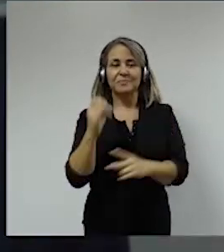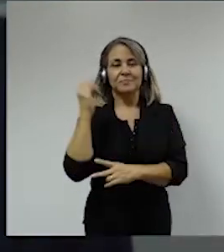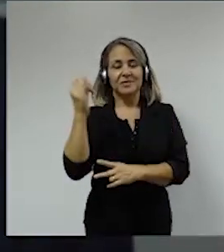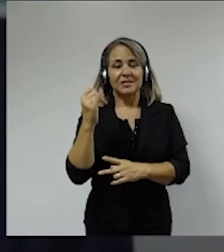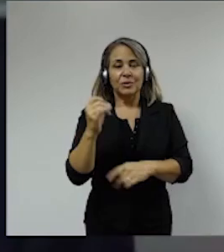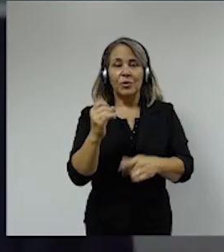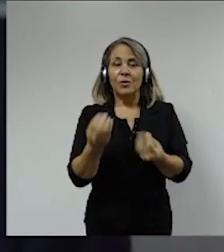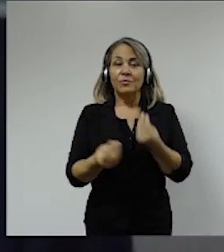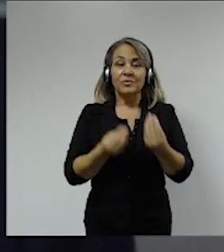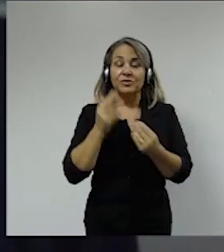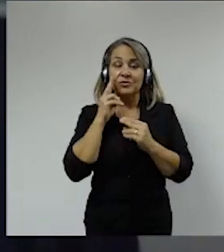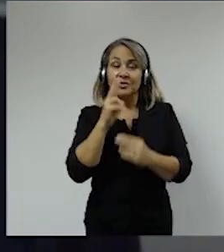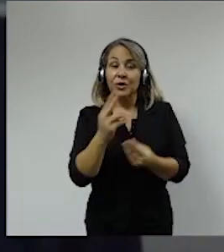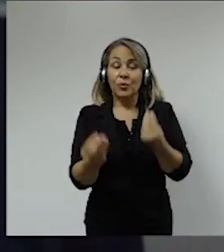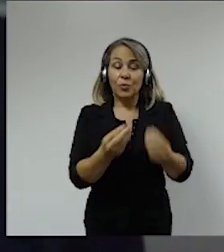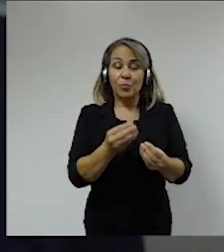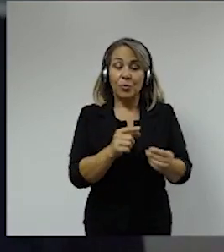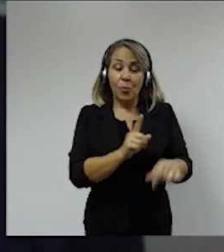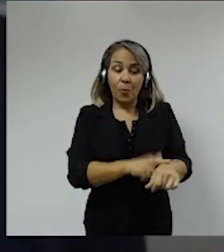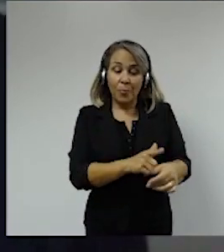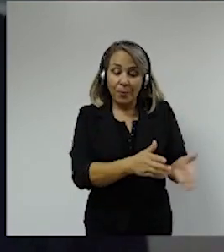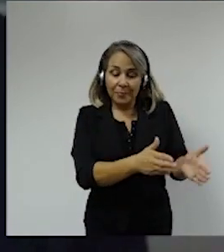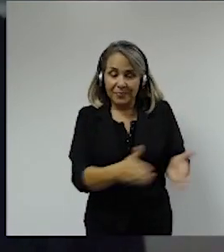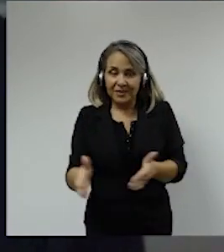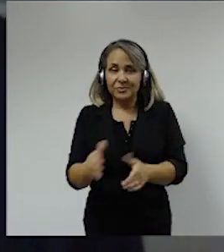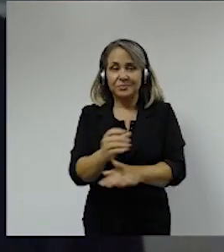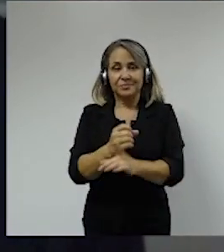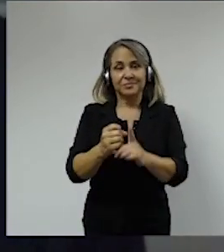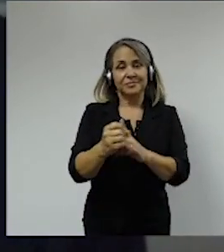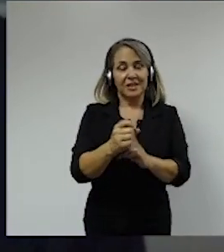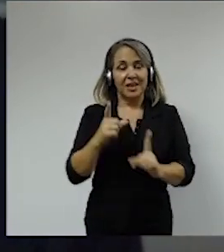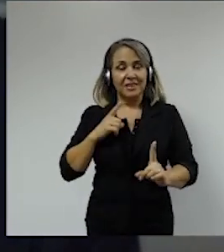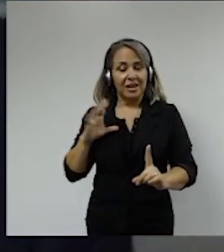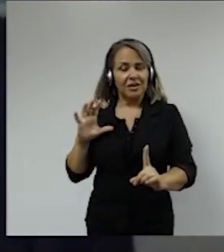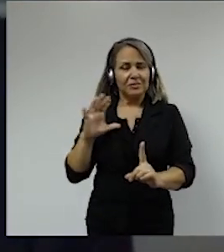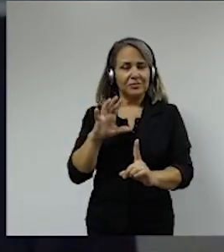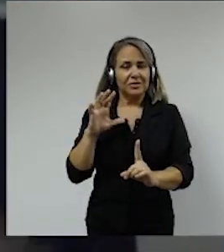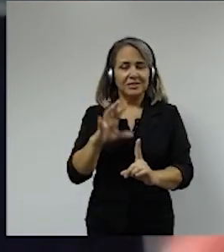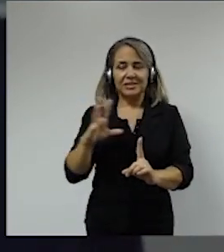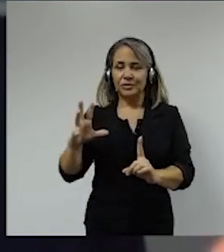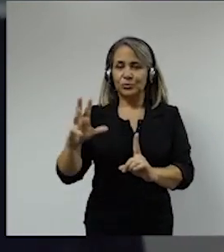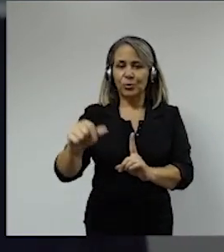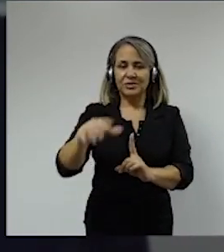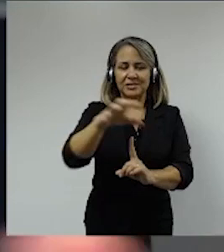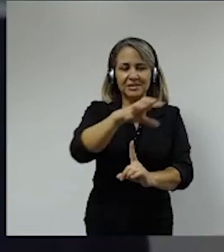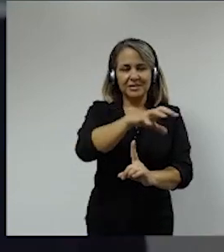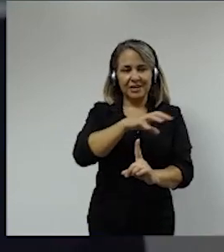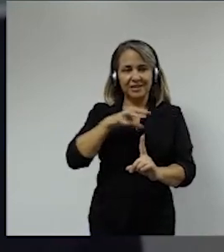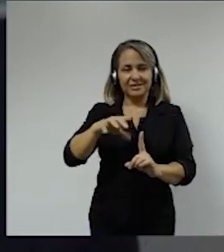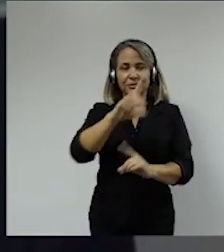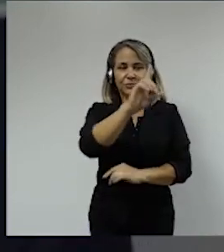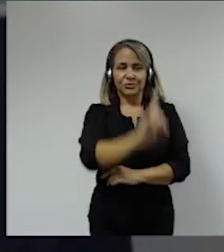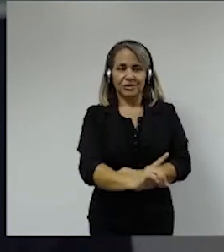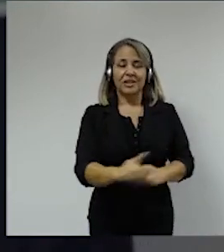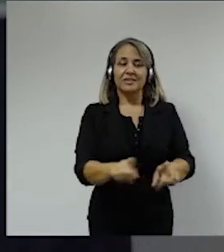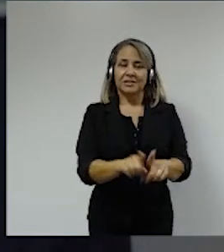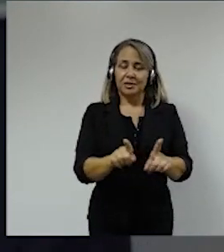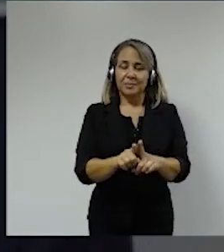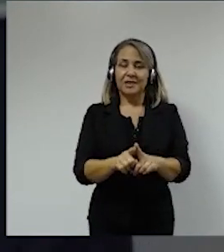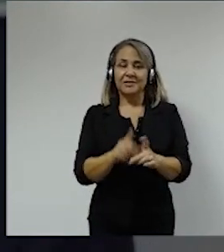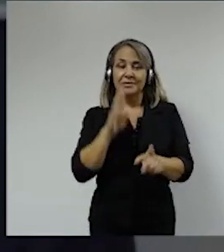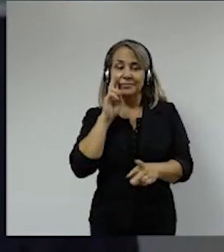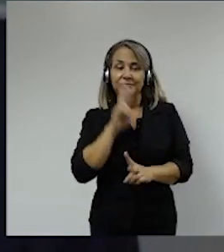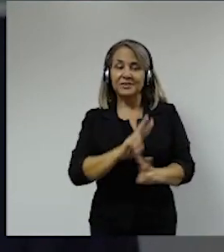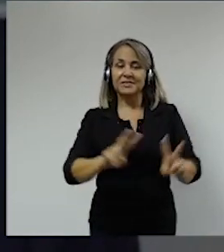diferente da sociedade tem influências em todas as áreas do direito e também na propriedade intelectual,